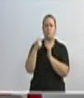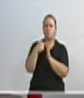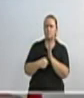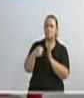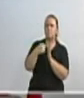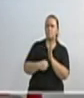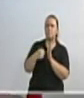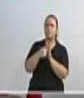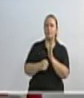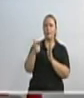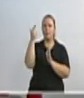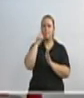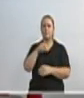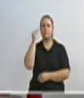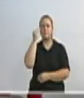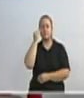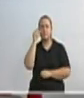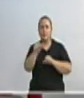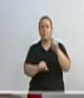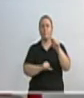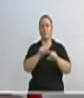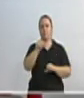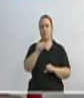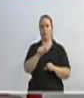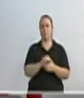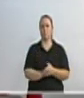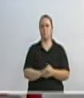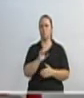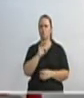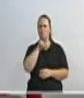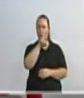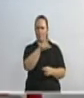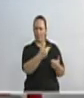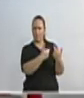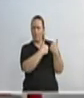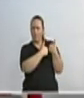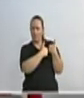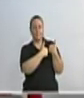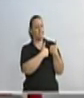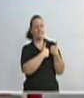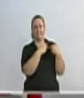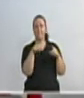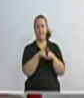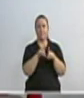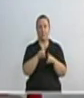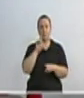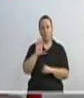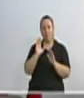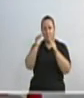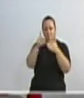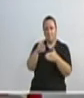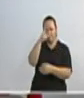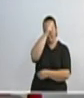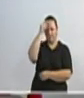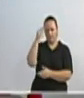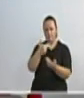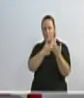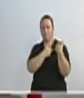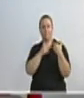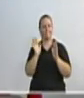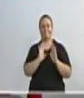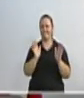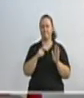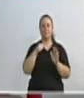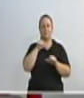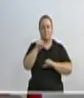essas alterações. Não depende exclusivamente do secretário, assim como não depende exclusivamente do Executivo, né? Se faz necessário alterações